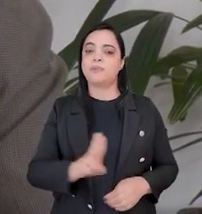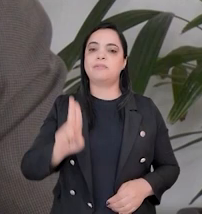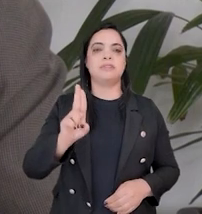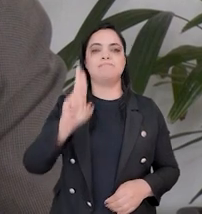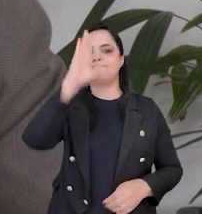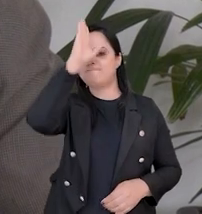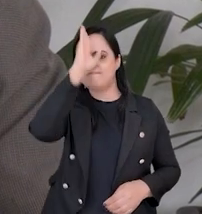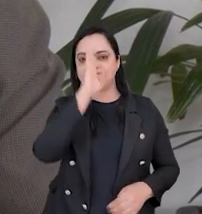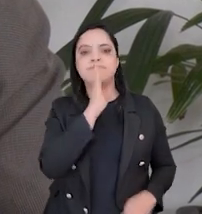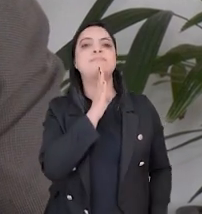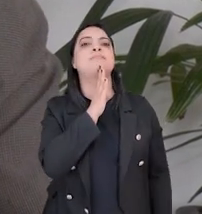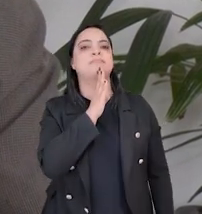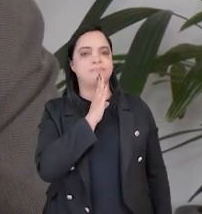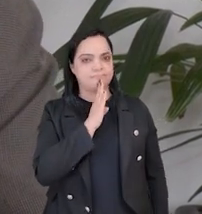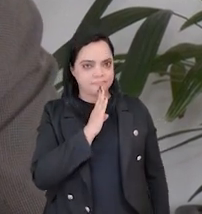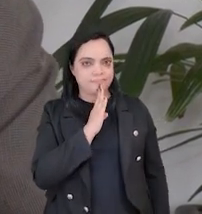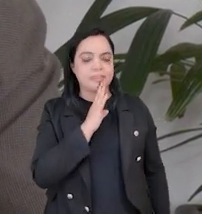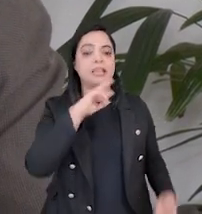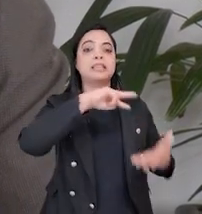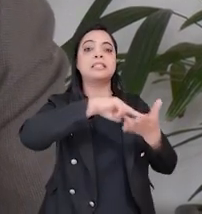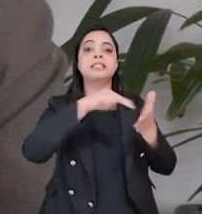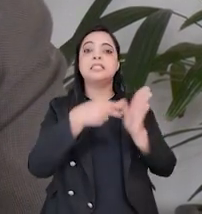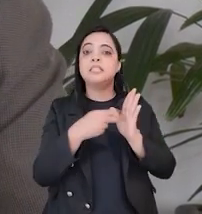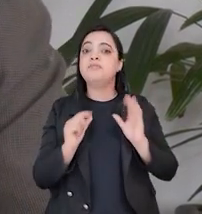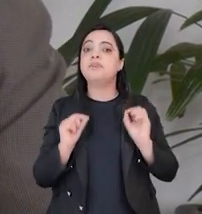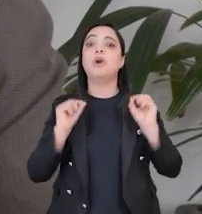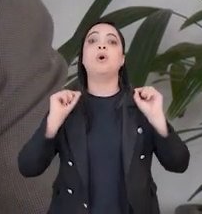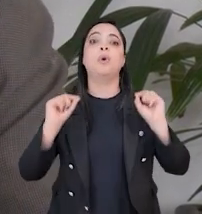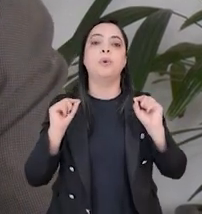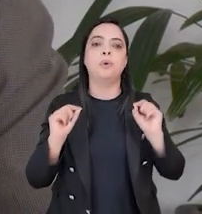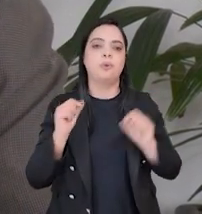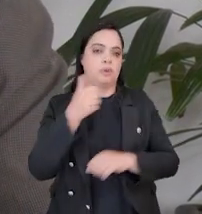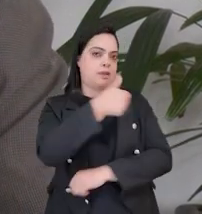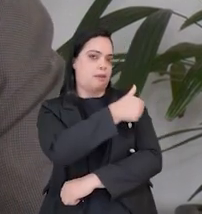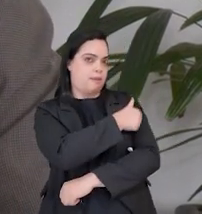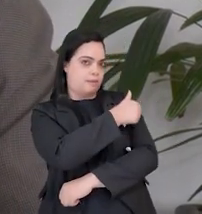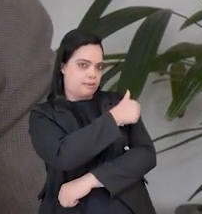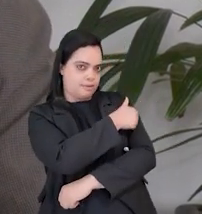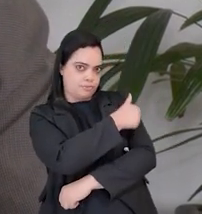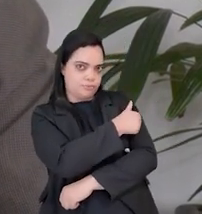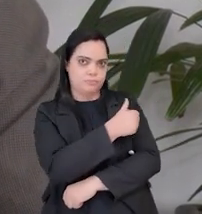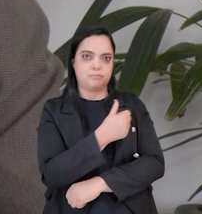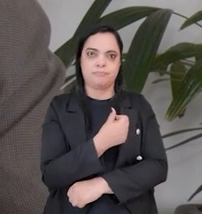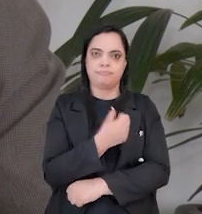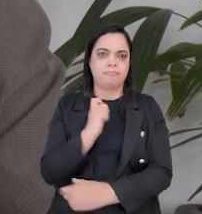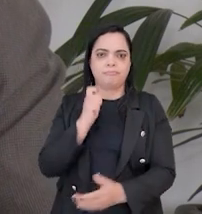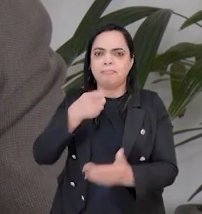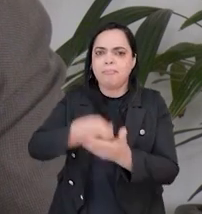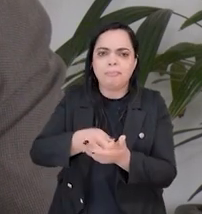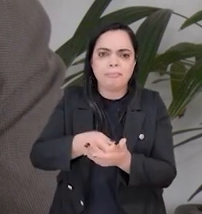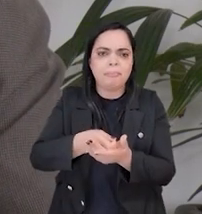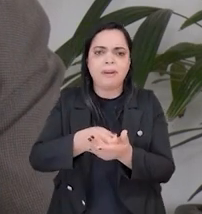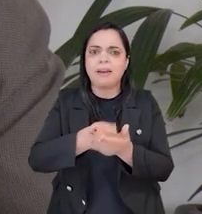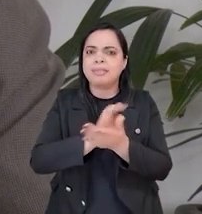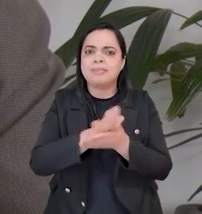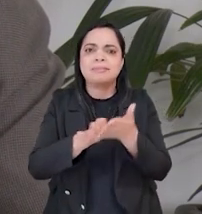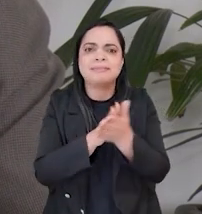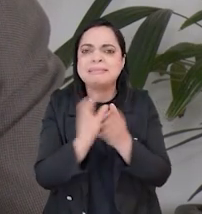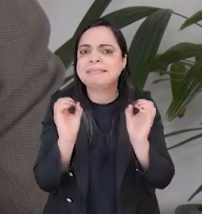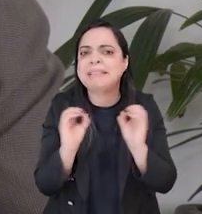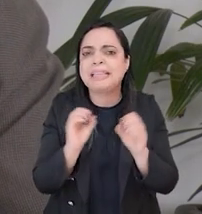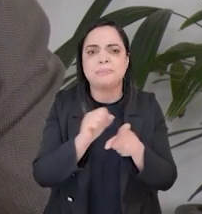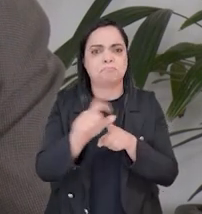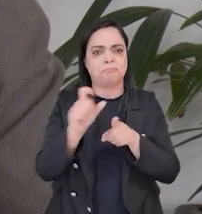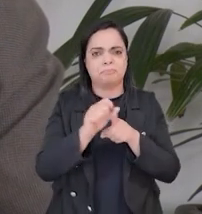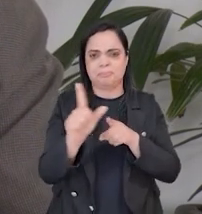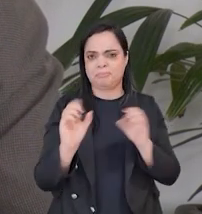Universidade gratuita significa que os estudantes não tem que pagar